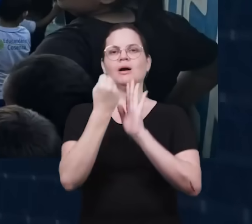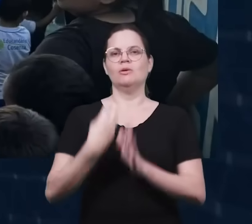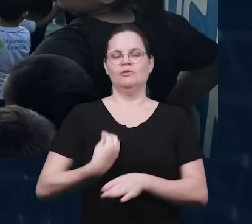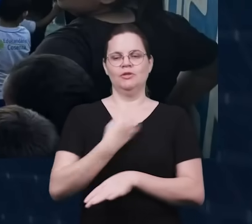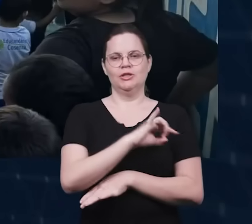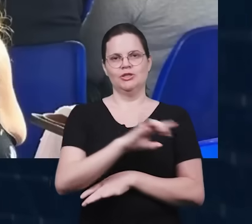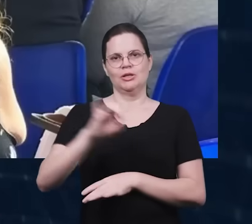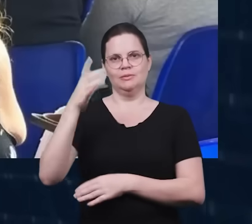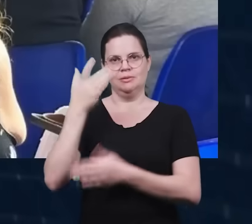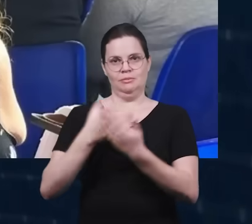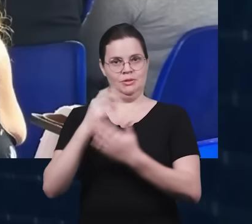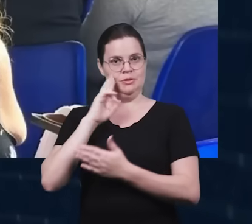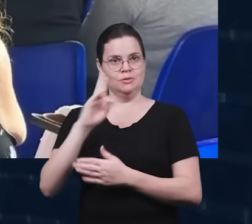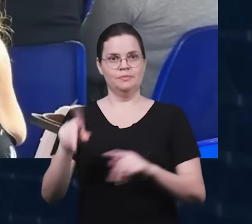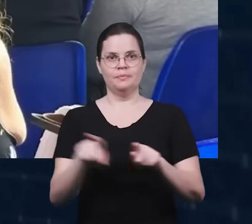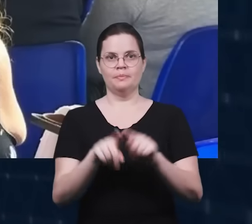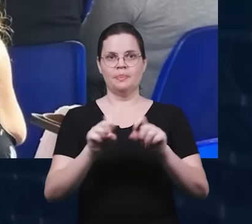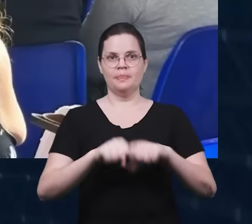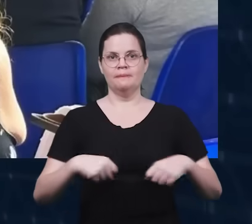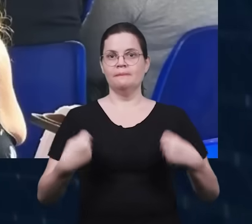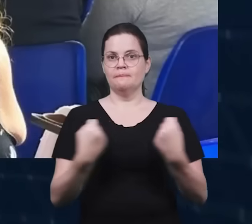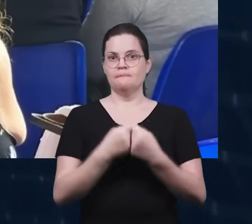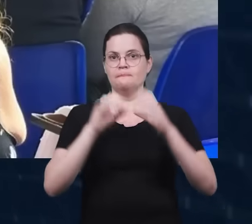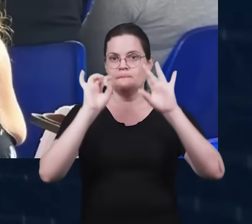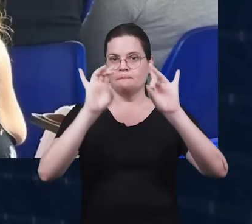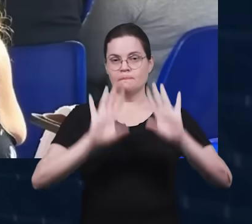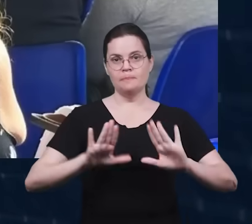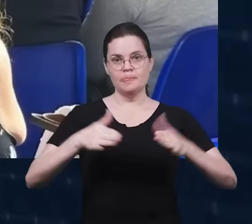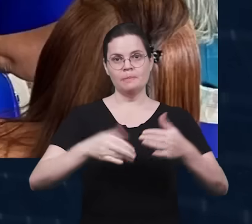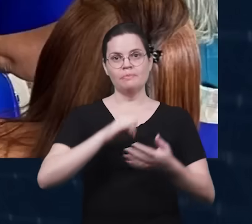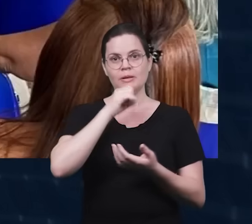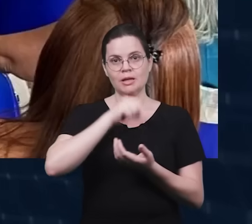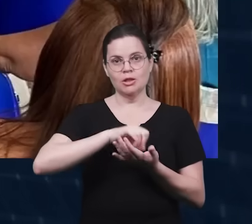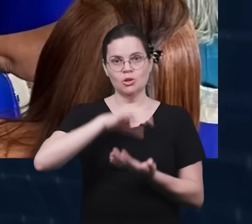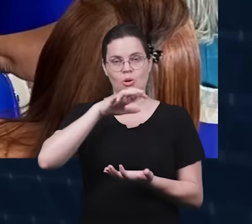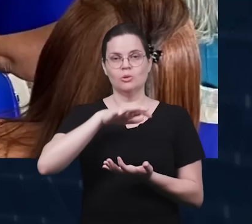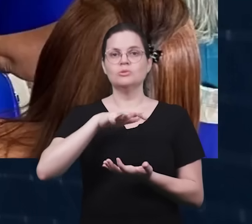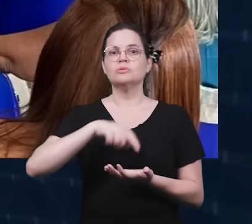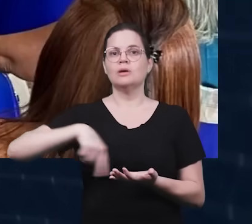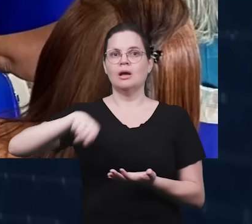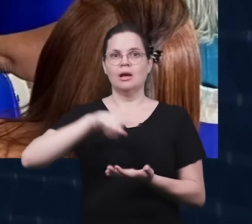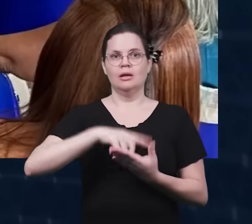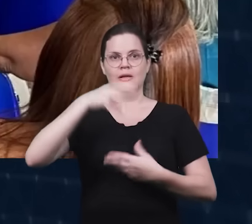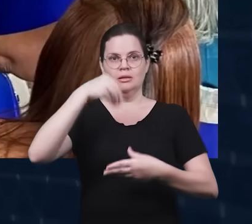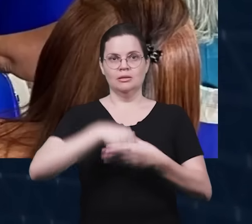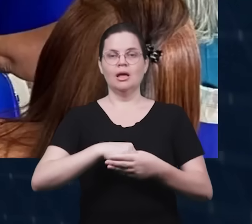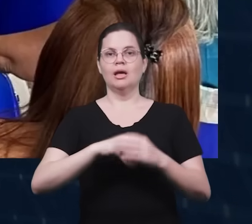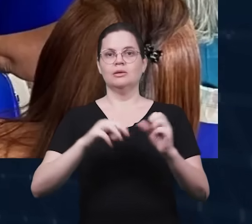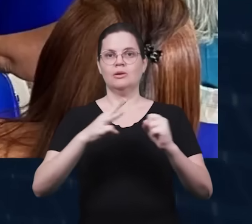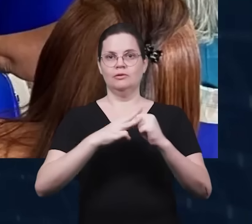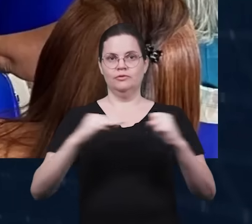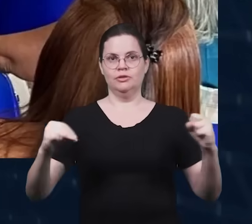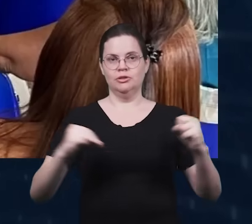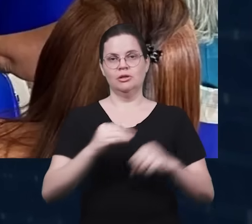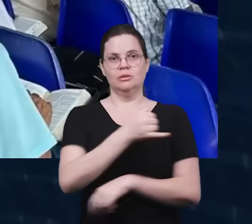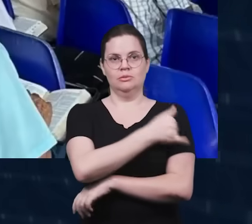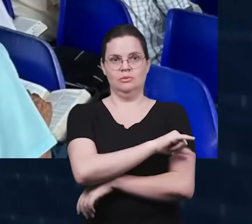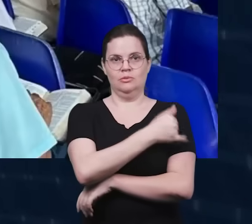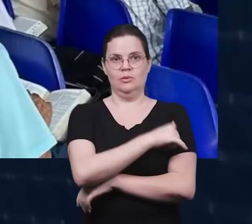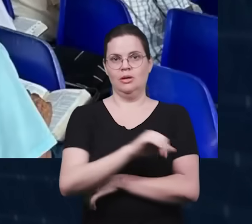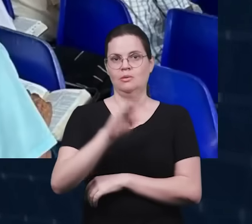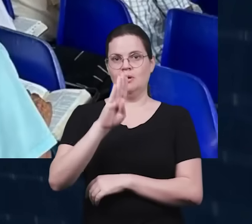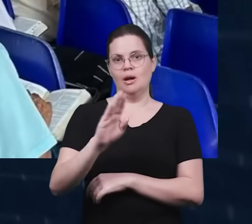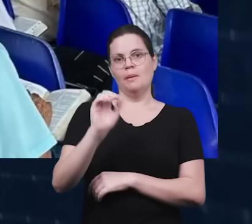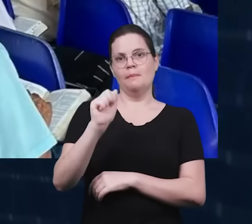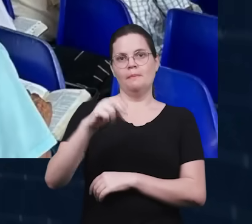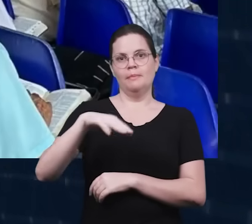do nosso Deus. Um seminário especial com idosos foi realizado no Anfiteatro em Bangu, no Rio de Janeiro. Os